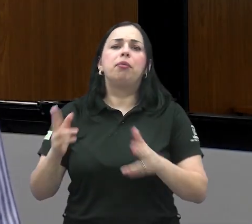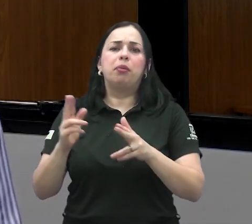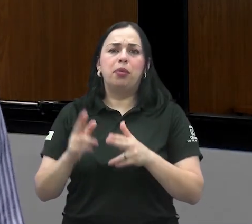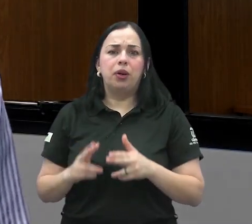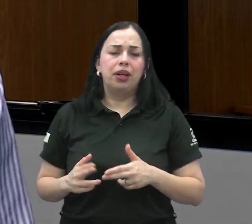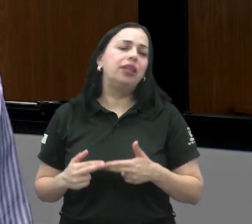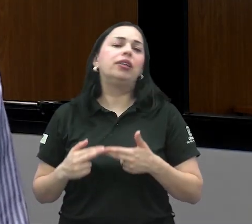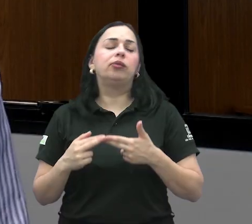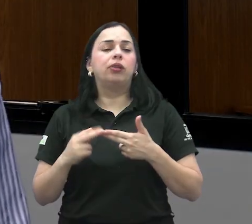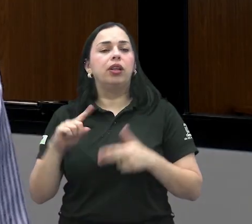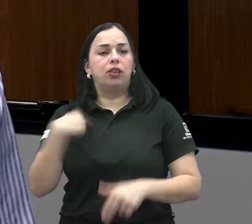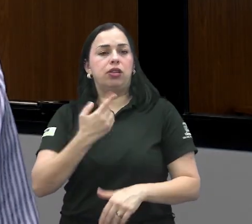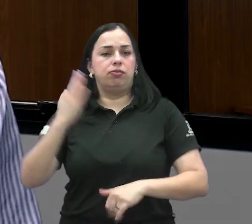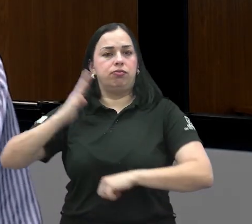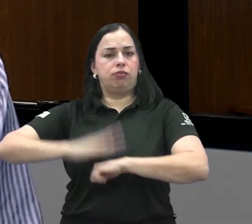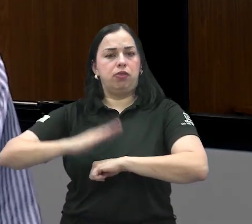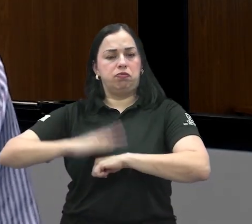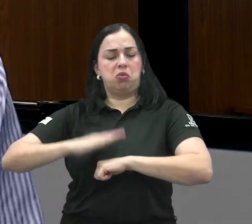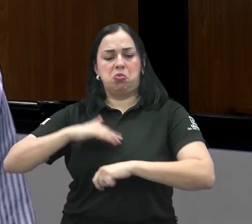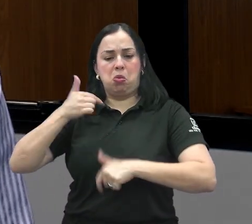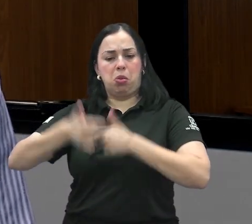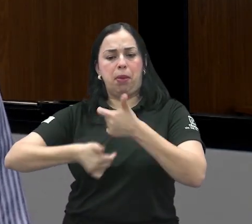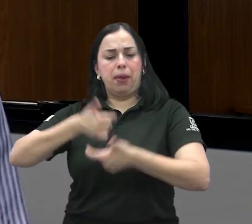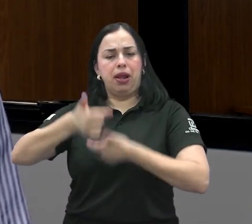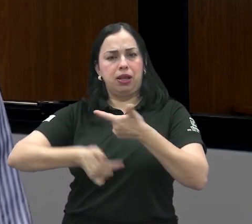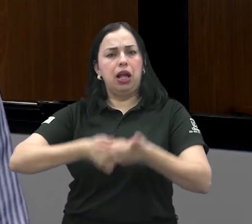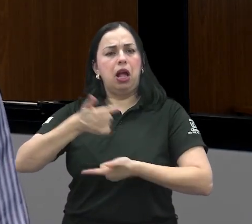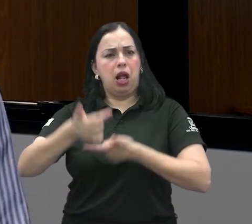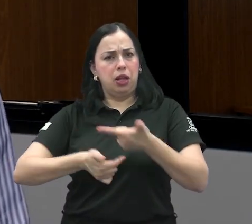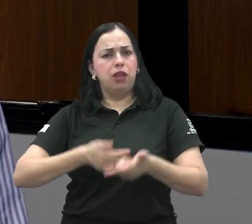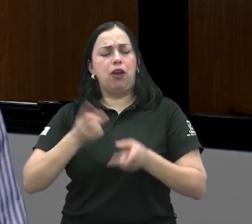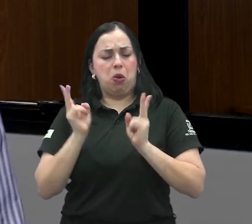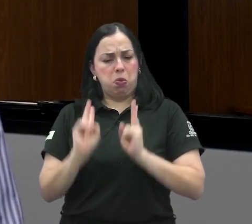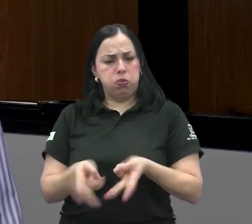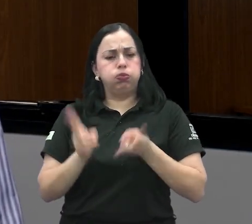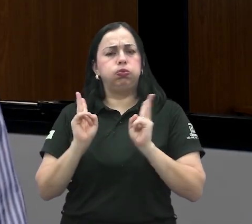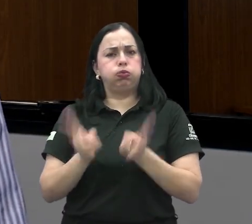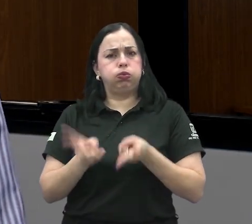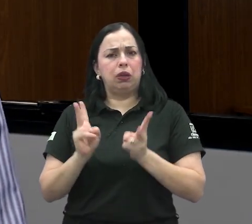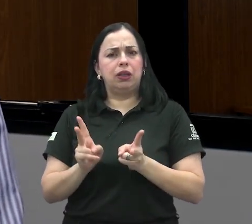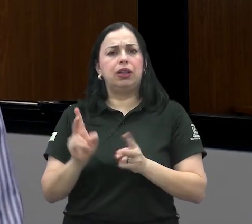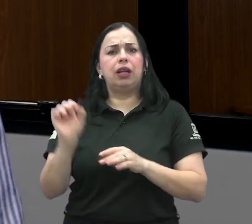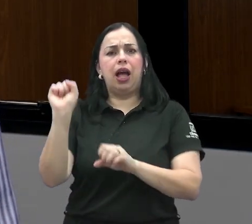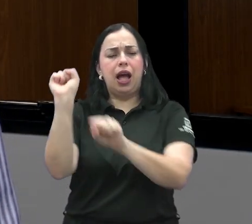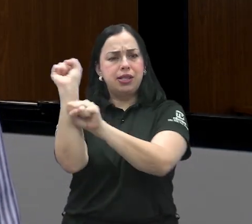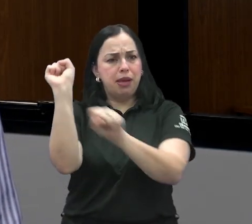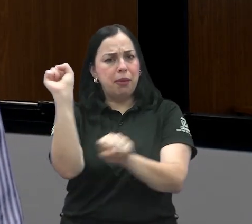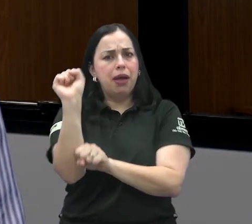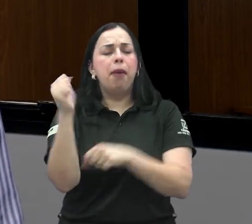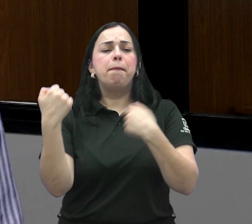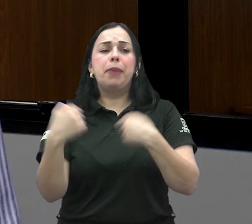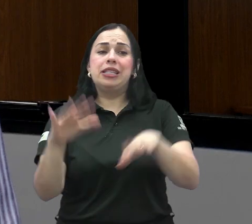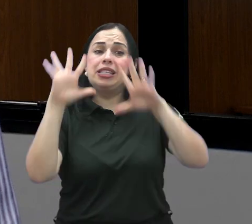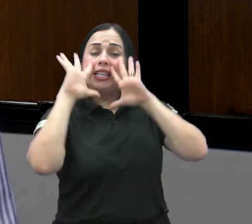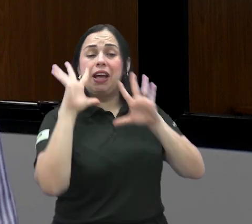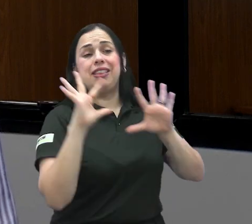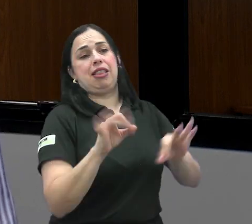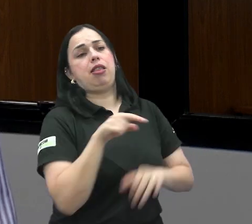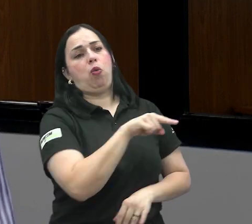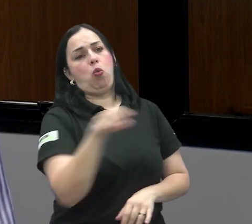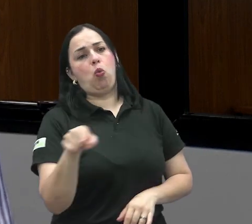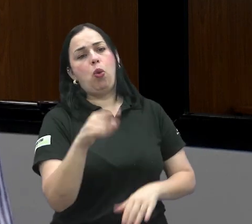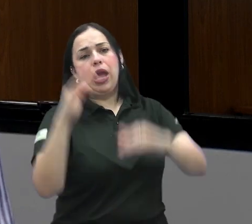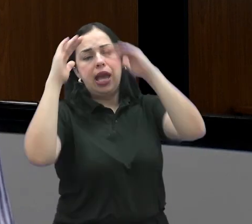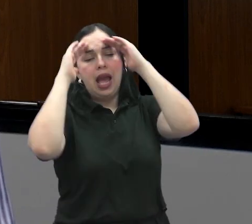frequência. Portanto, a gente tem feito um trabalho aqui e vamos continuar fazendo, de que a Sabesp